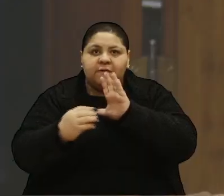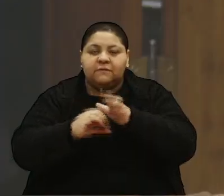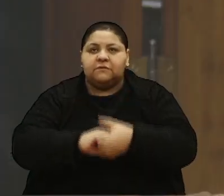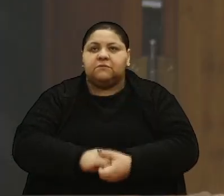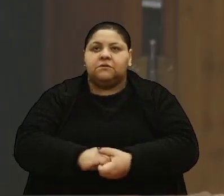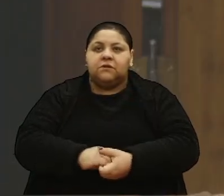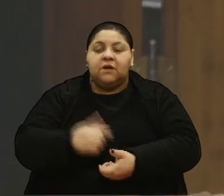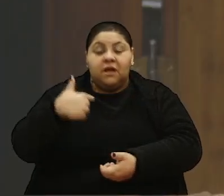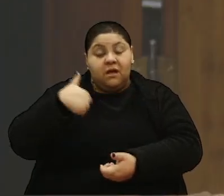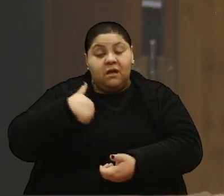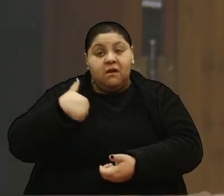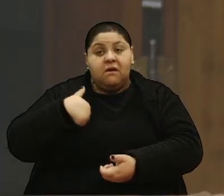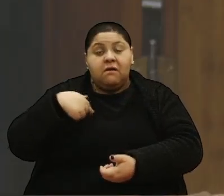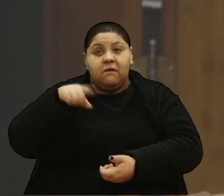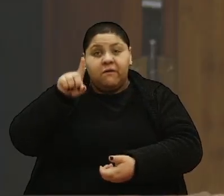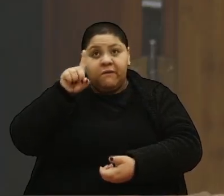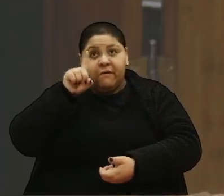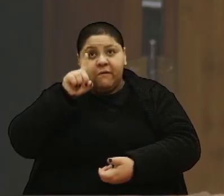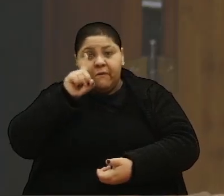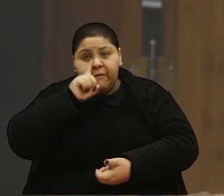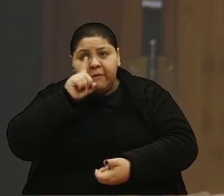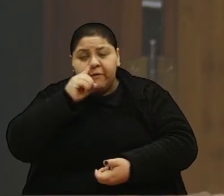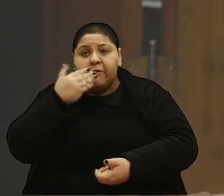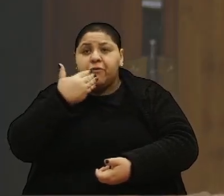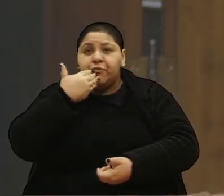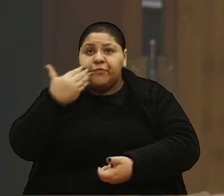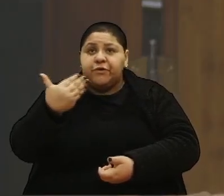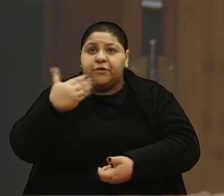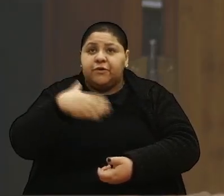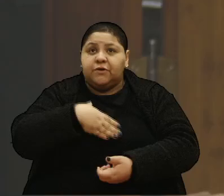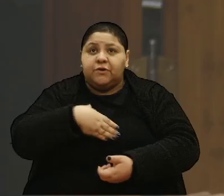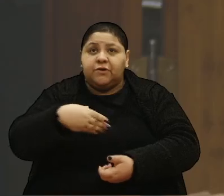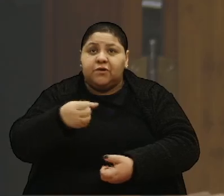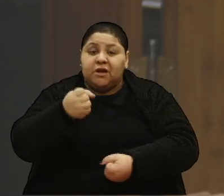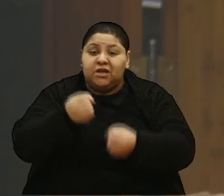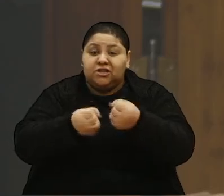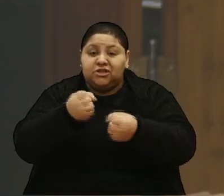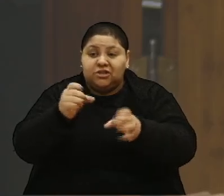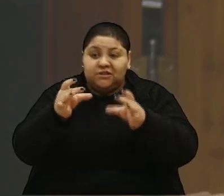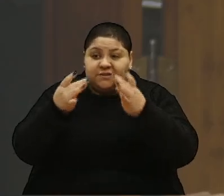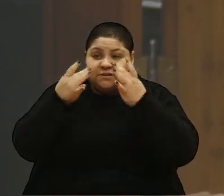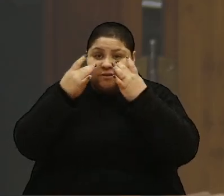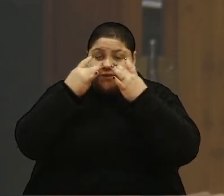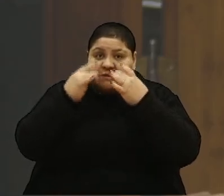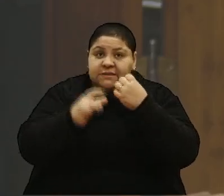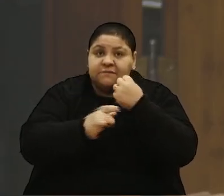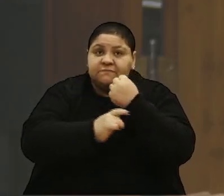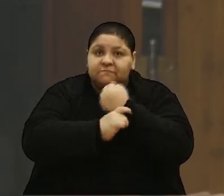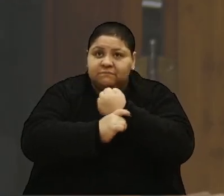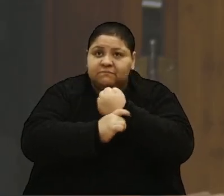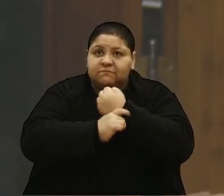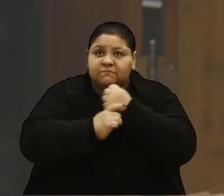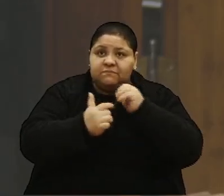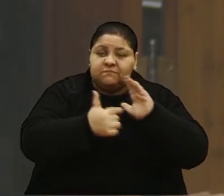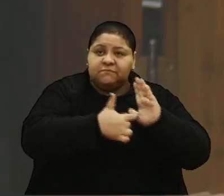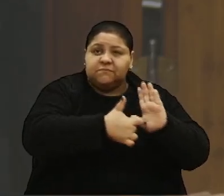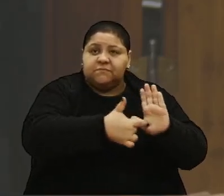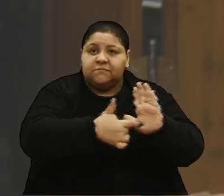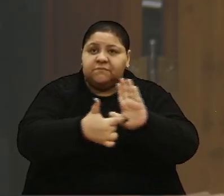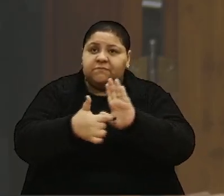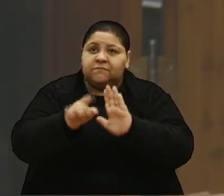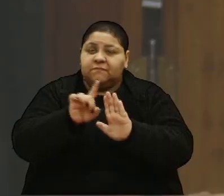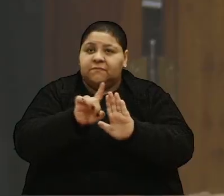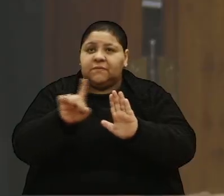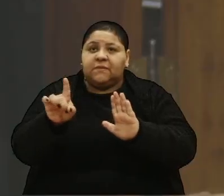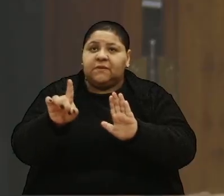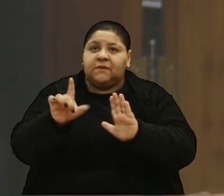Como mãe, orientando meu filho a conduzir o veículo com atenção e segurança, mostrando a ele que não se mede